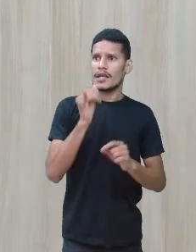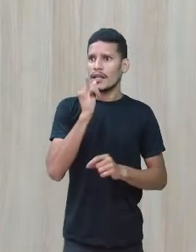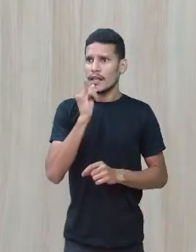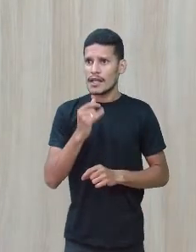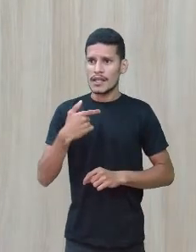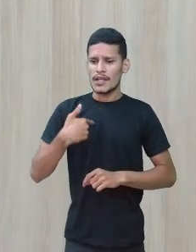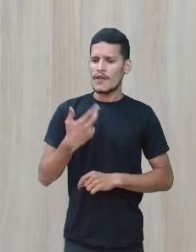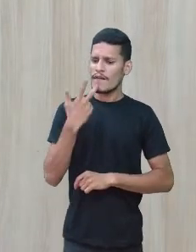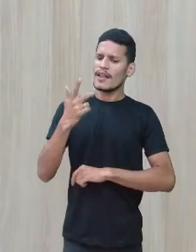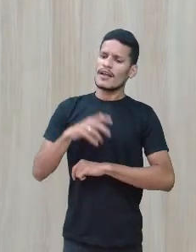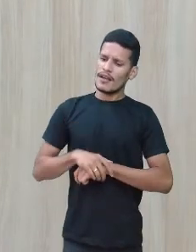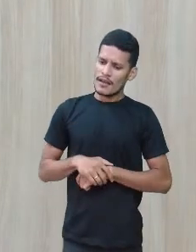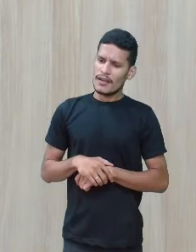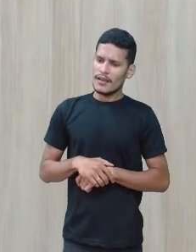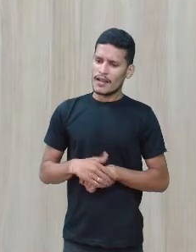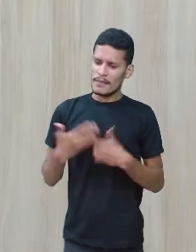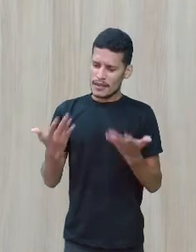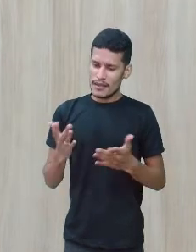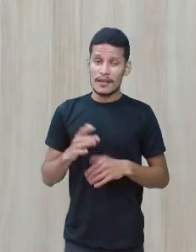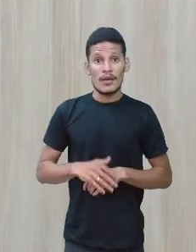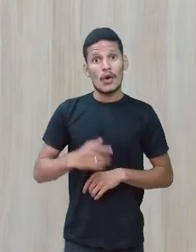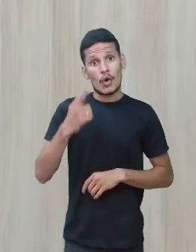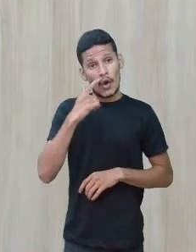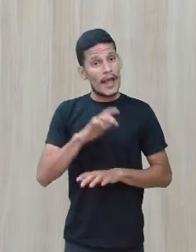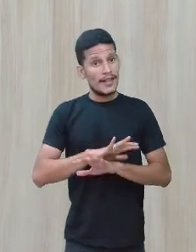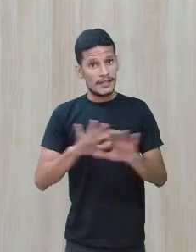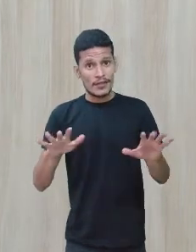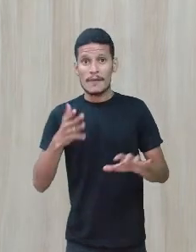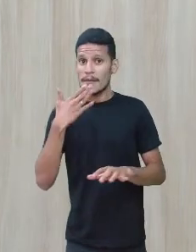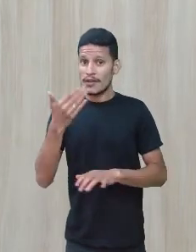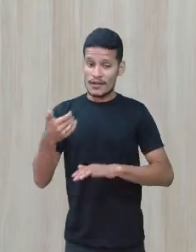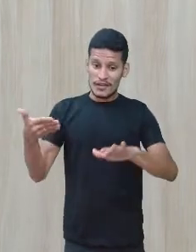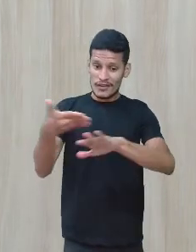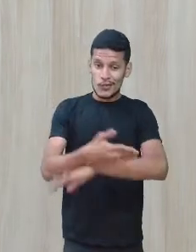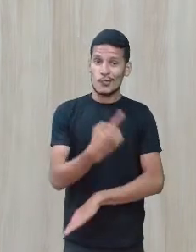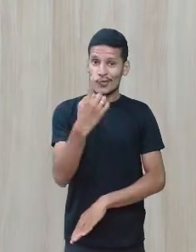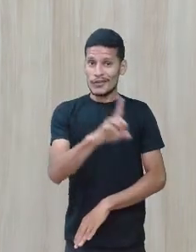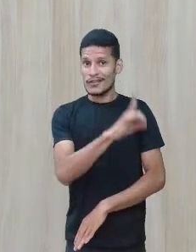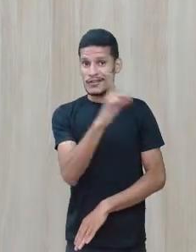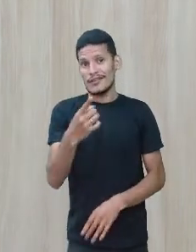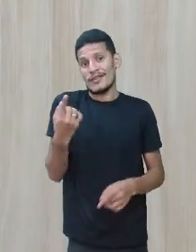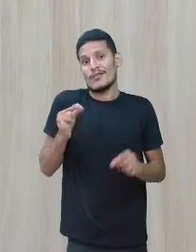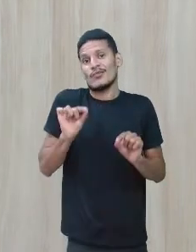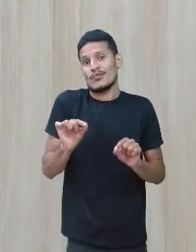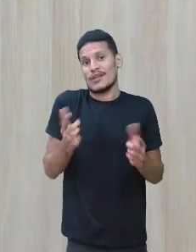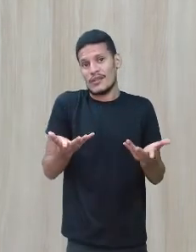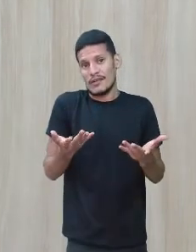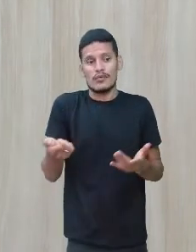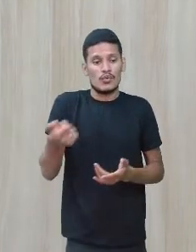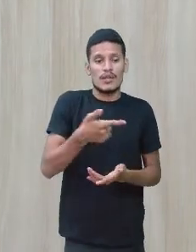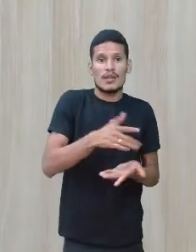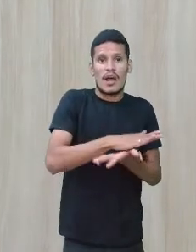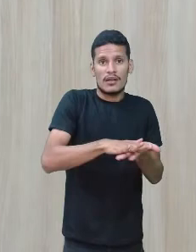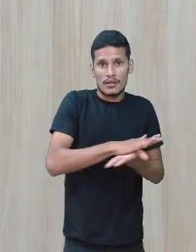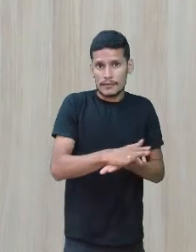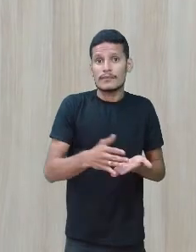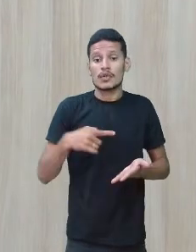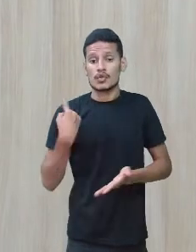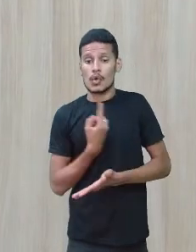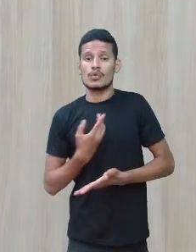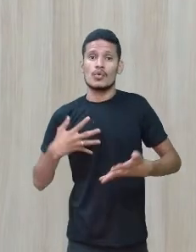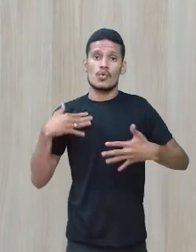Mas rapaz... E é isso. Então é melhor eu ir um dia do que não ir nenhum, porque o nosso corpo, ele precisa